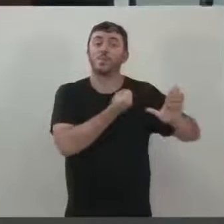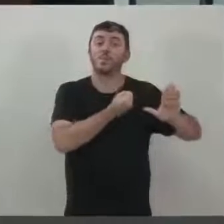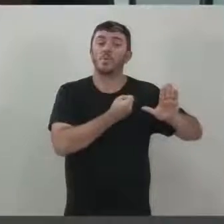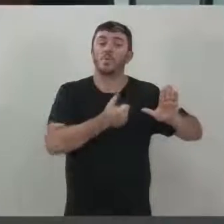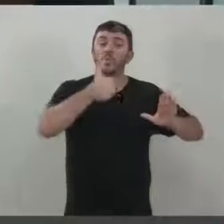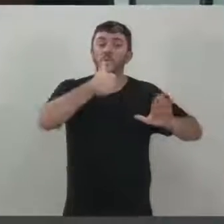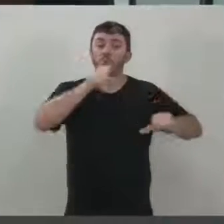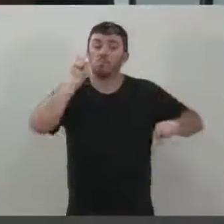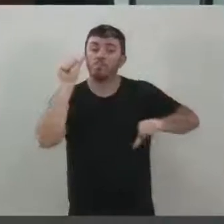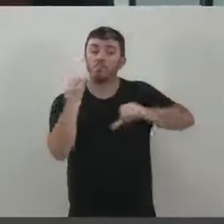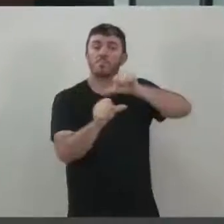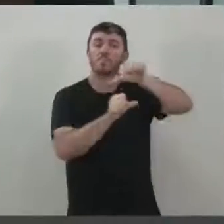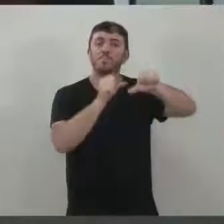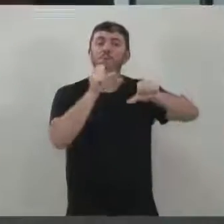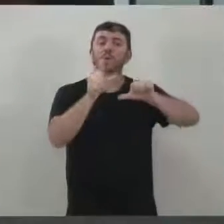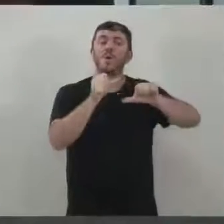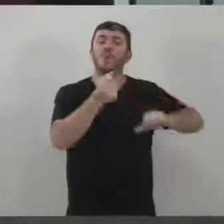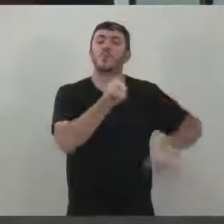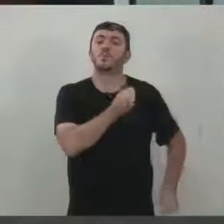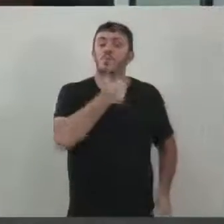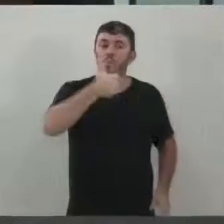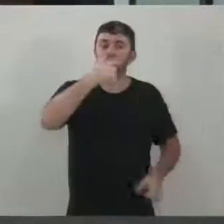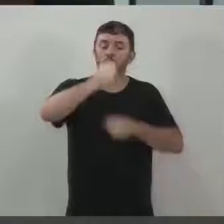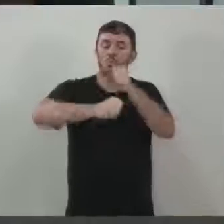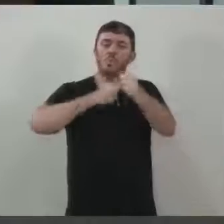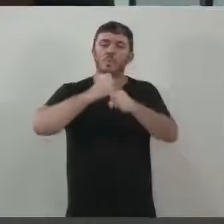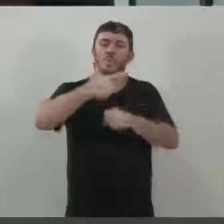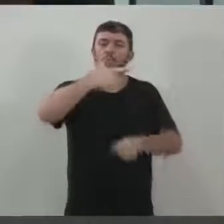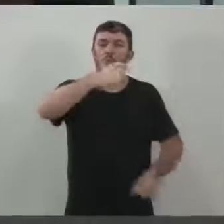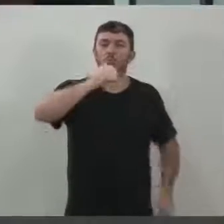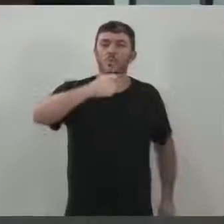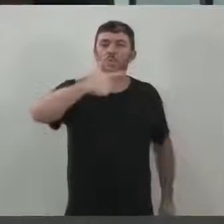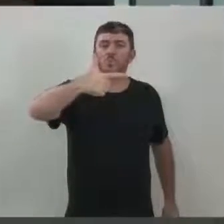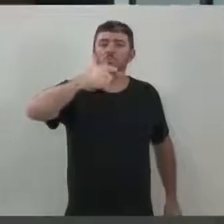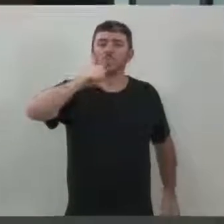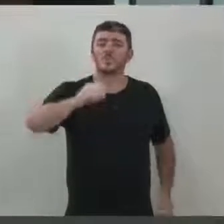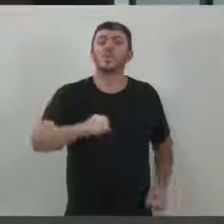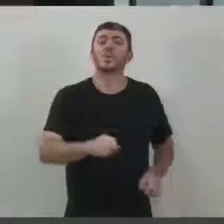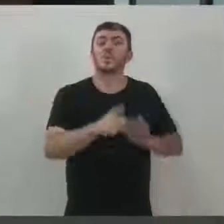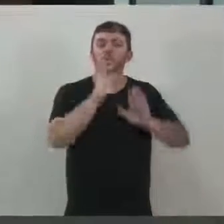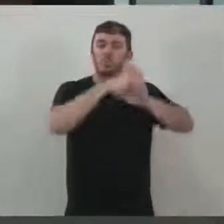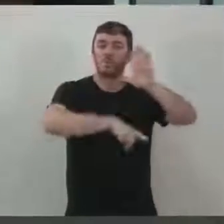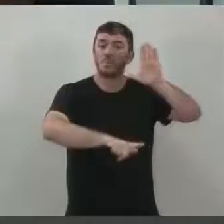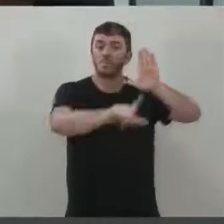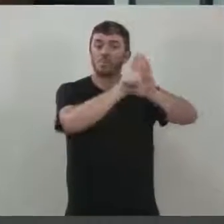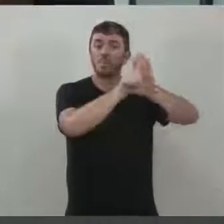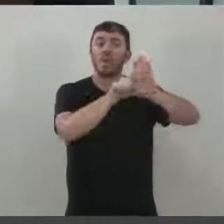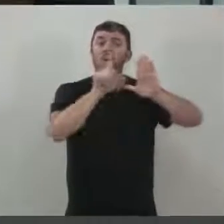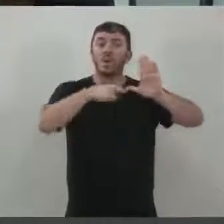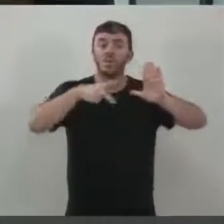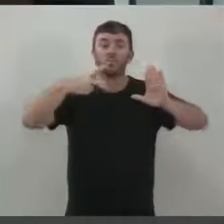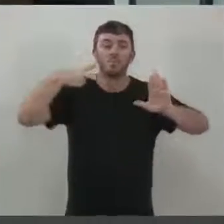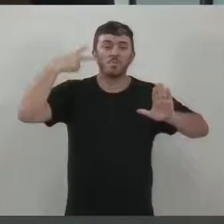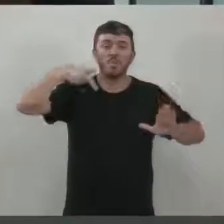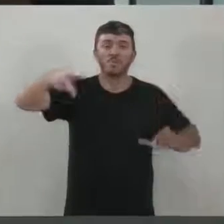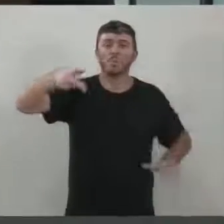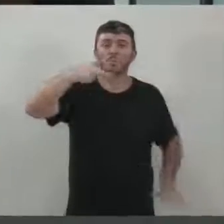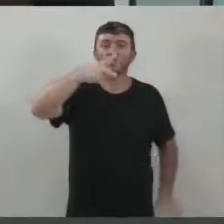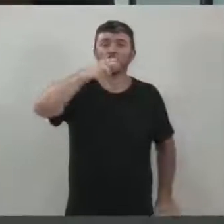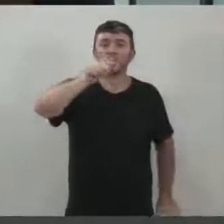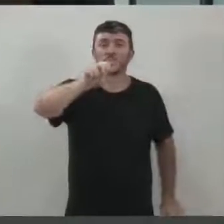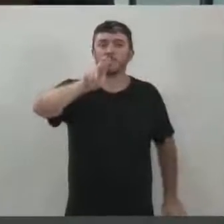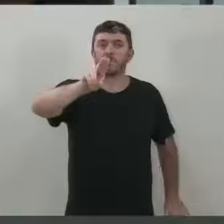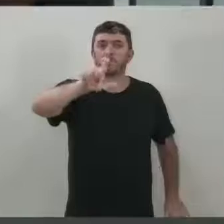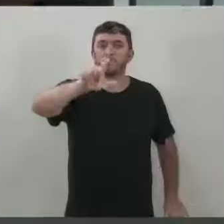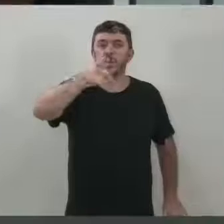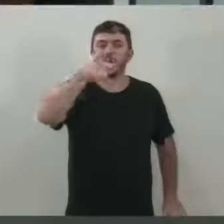emenda modificativa no 1/2020 ao projeto de lei no 38/2020 de autoria do vereador Paulinho Palmeira. Da nova assunto, da